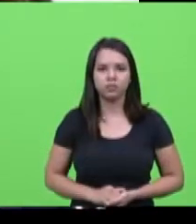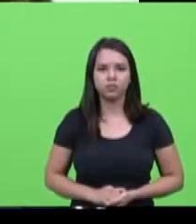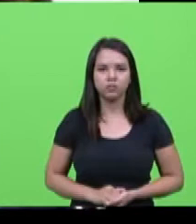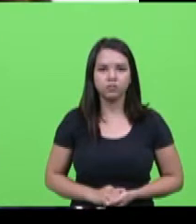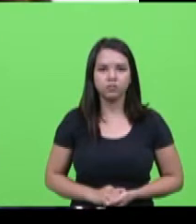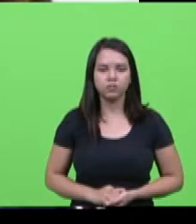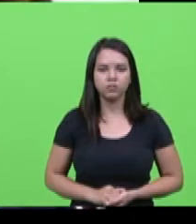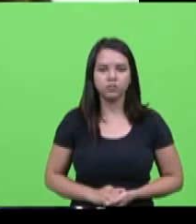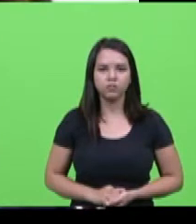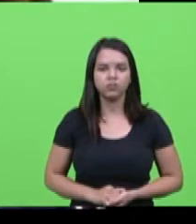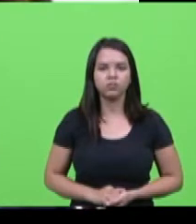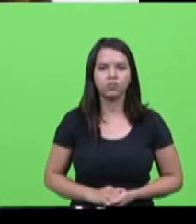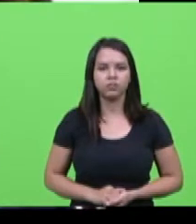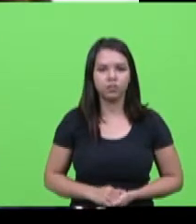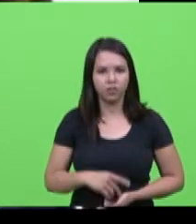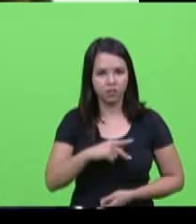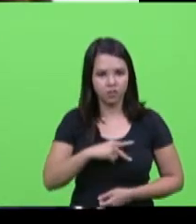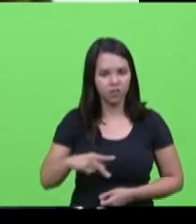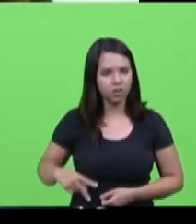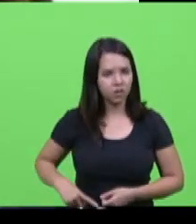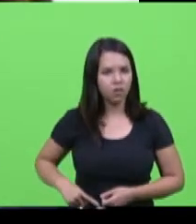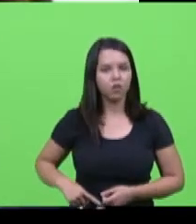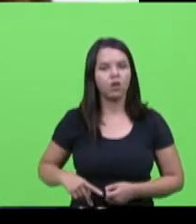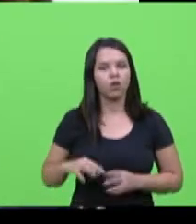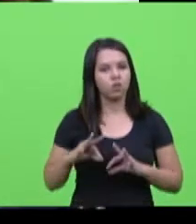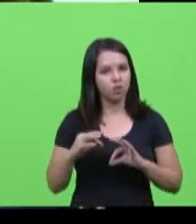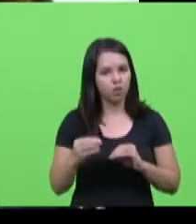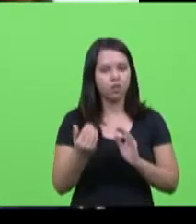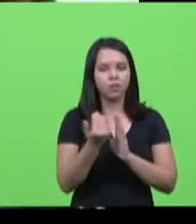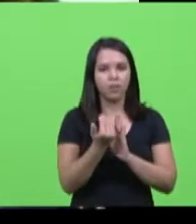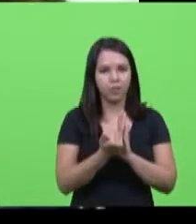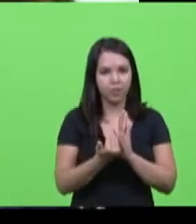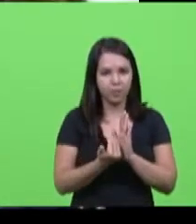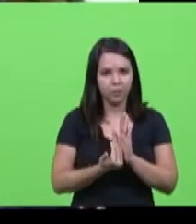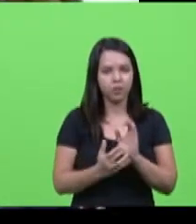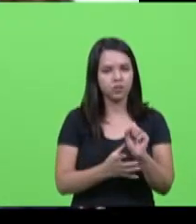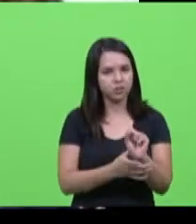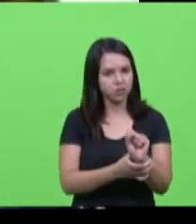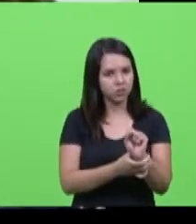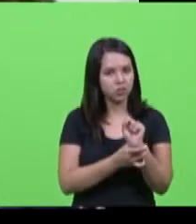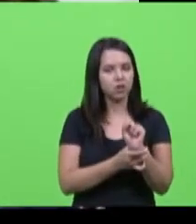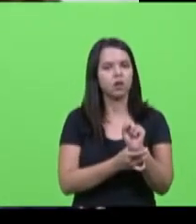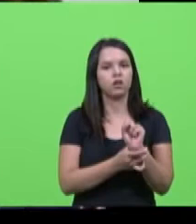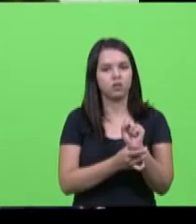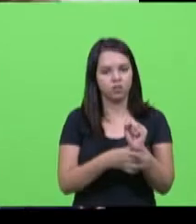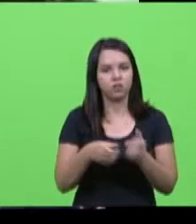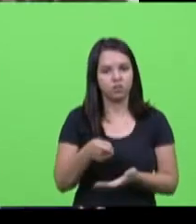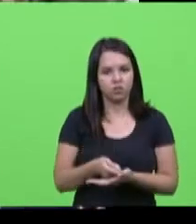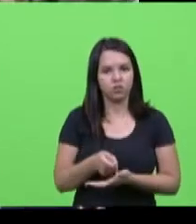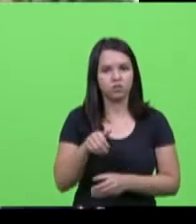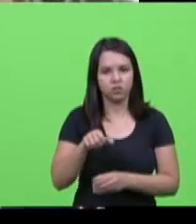Presidente, também, obviamente, que em todas as medidas de segurança que o processo vai exigir.